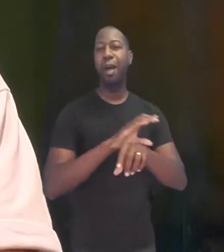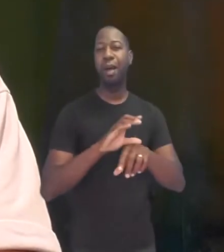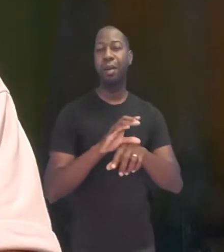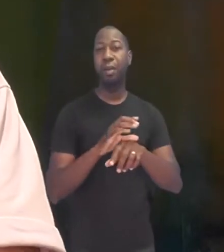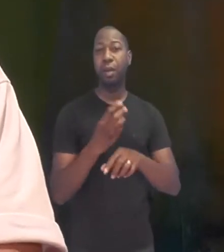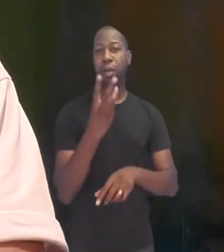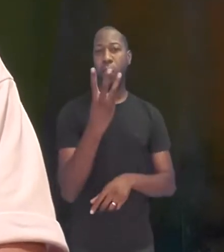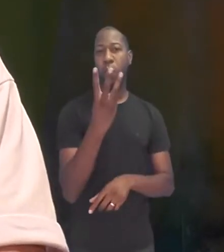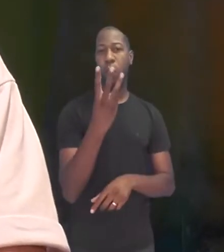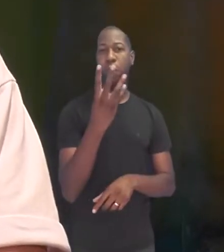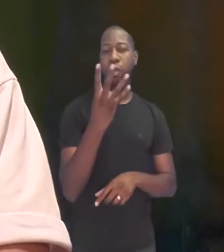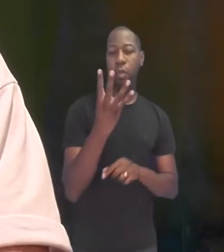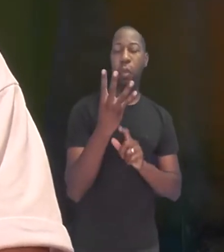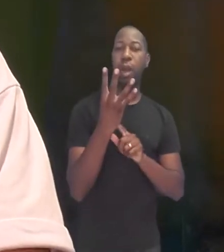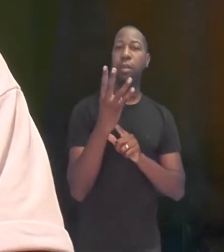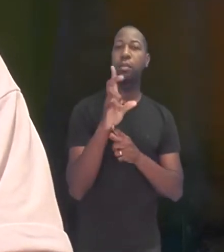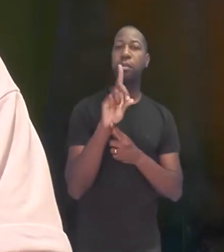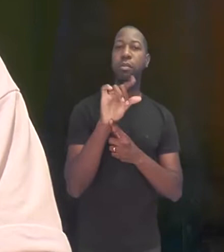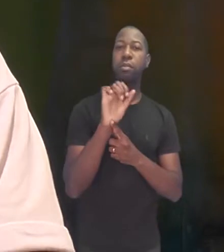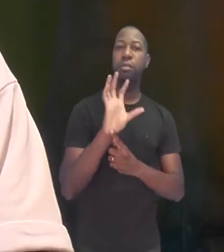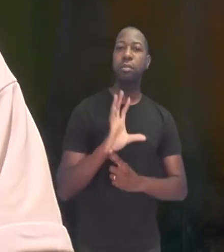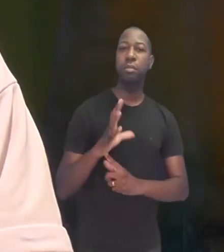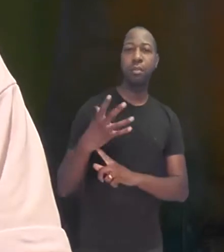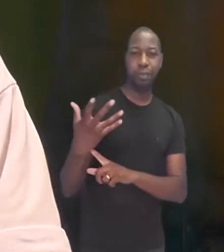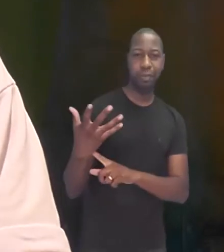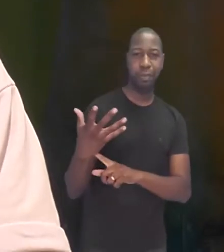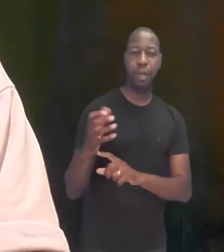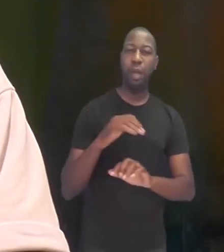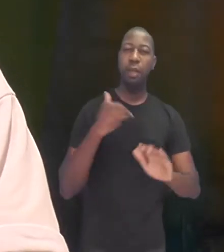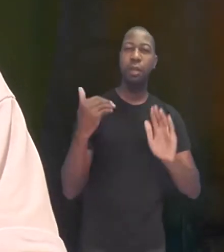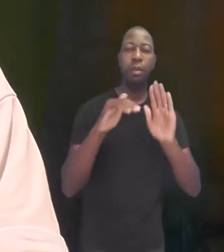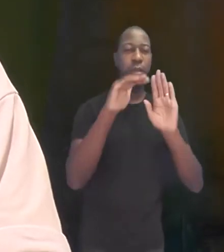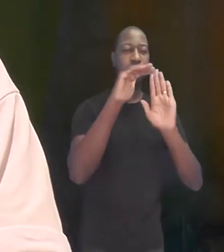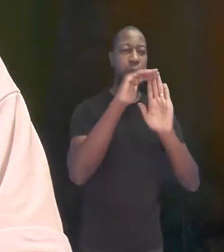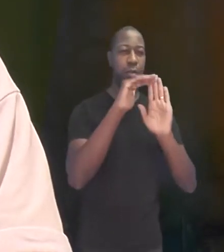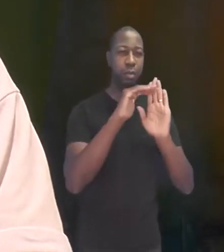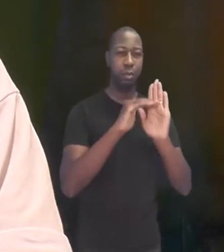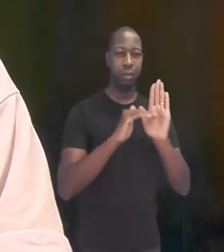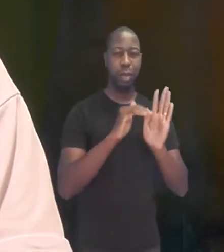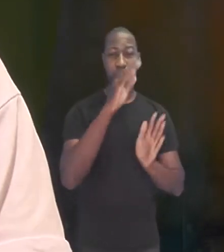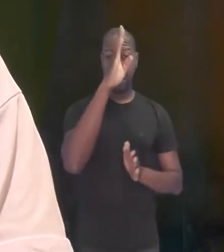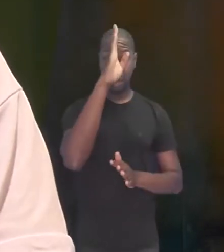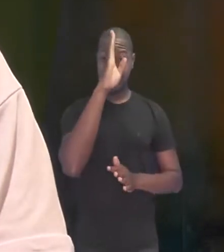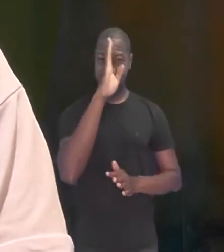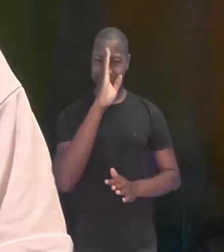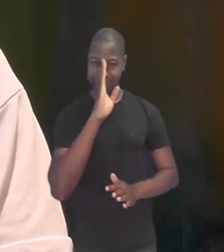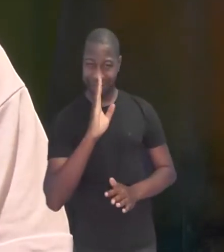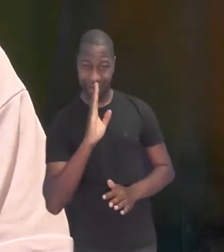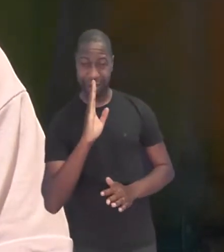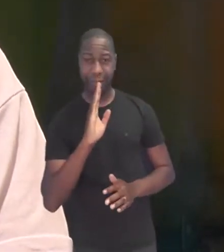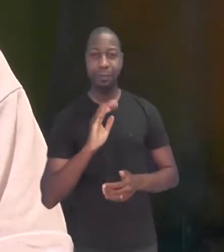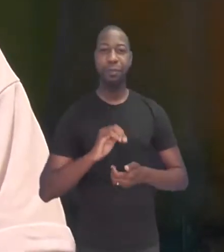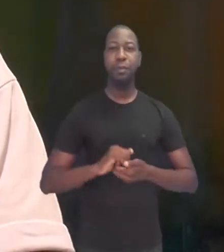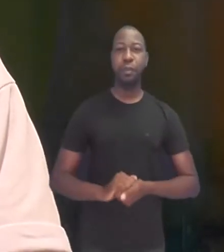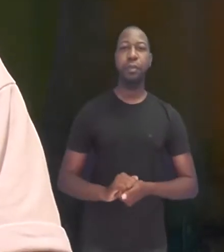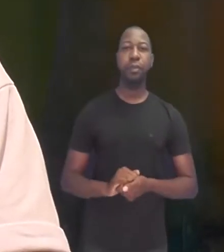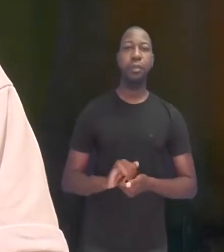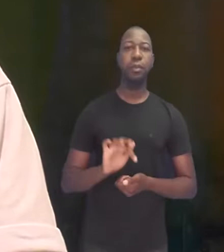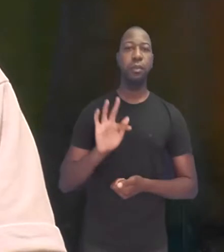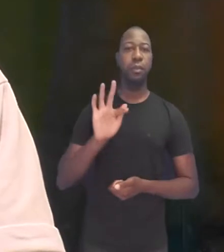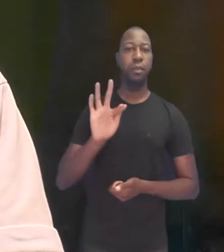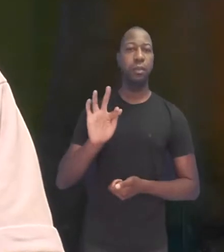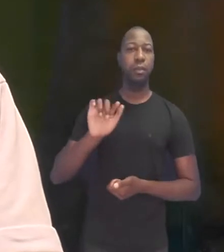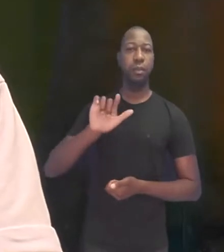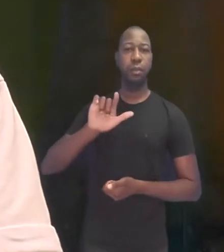e a cultura. Nos 4 dias de evento, todas as atividades da programação serão gratuitas. A